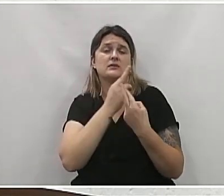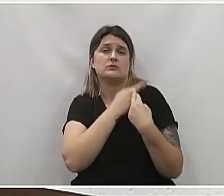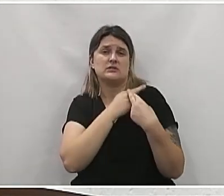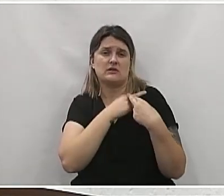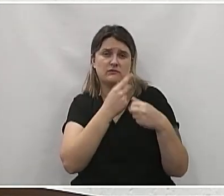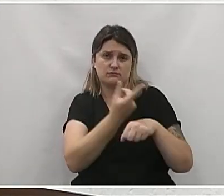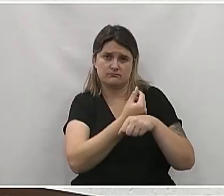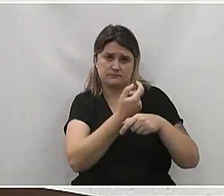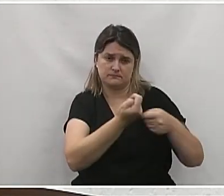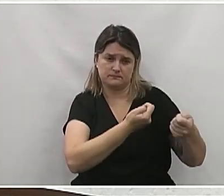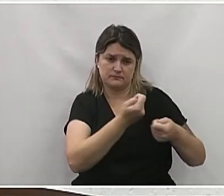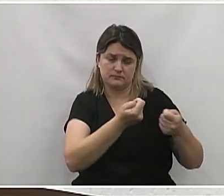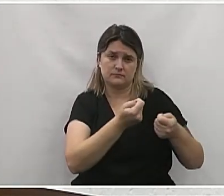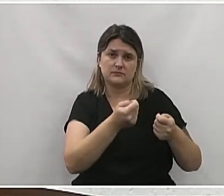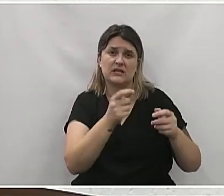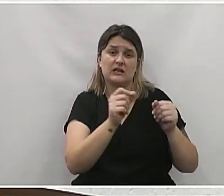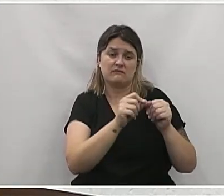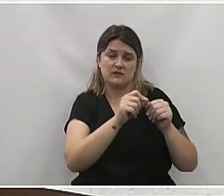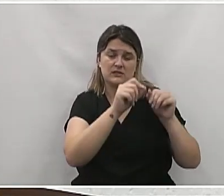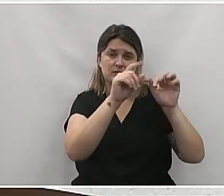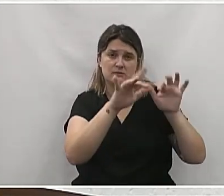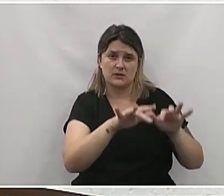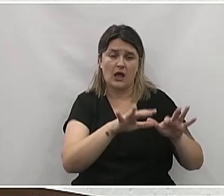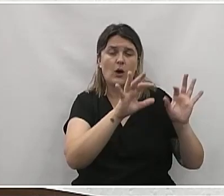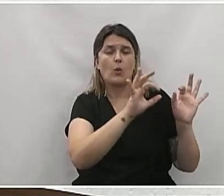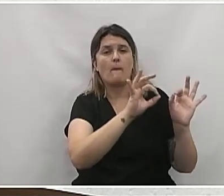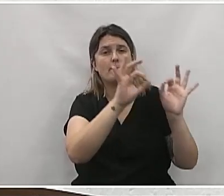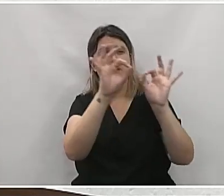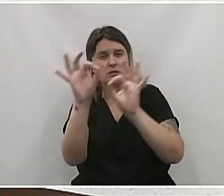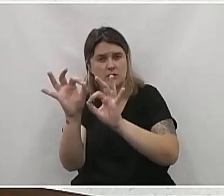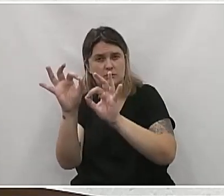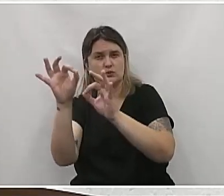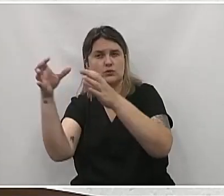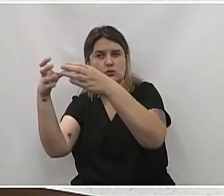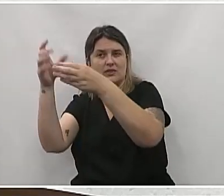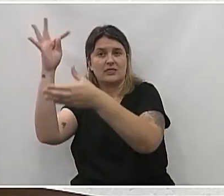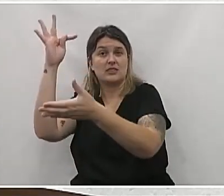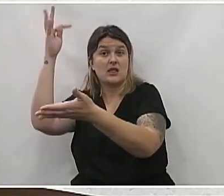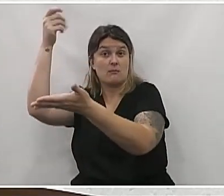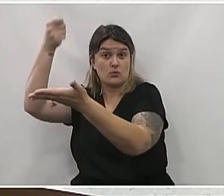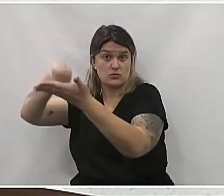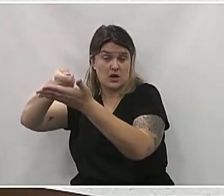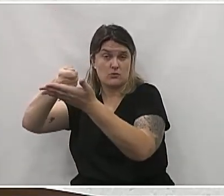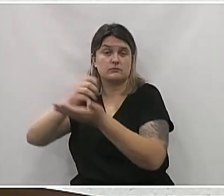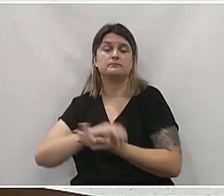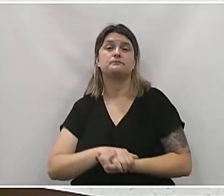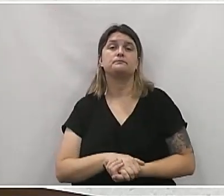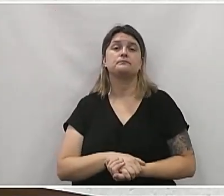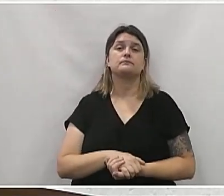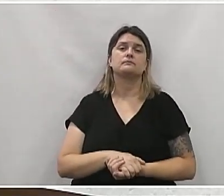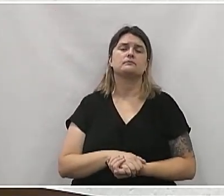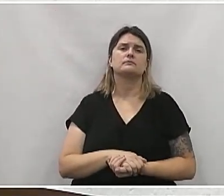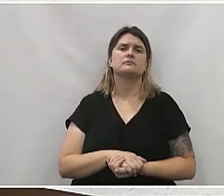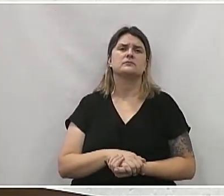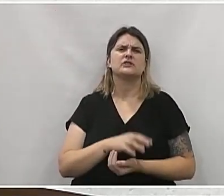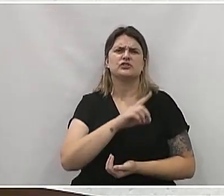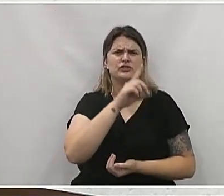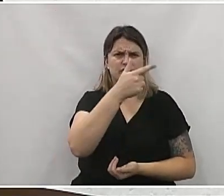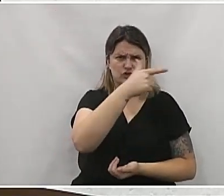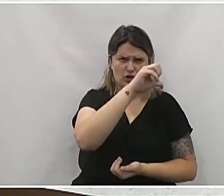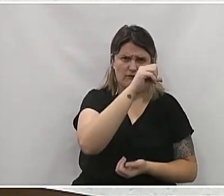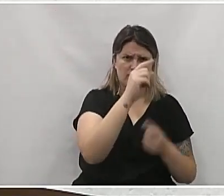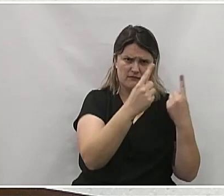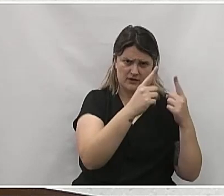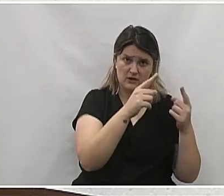Finanças deu o seu relatório acompanhando ao Tribunal de Contas no dia 29 de fevereiro. Mas como já foi